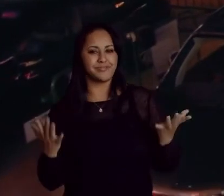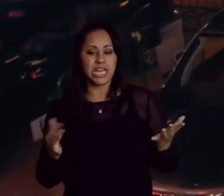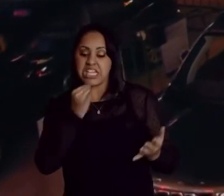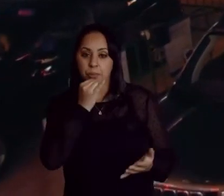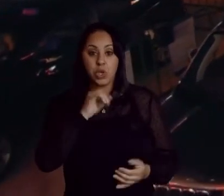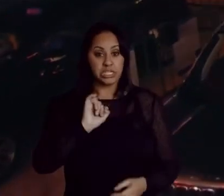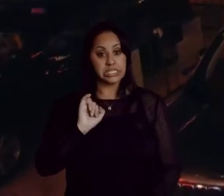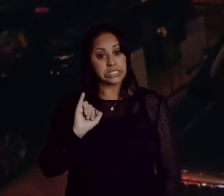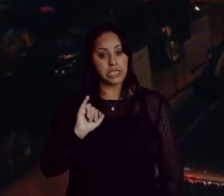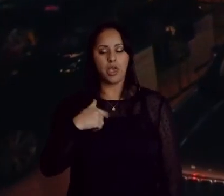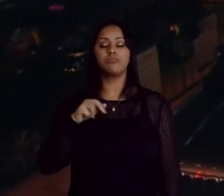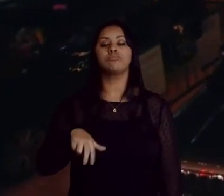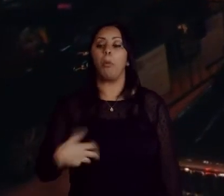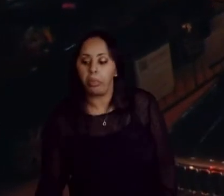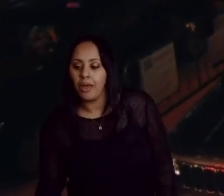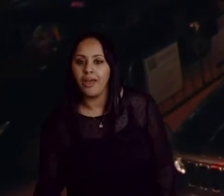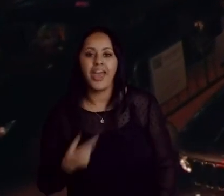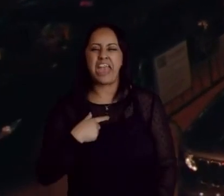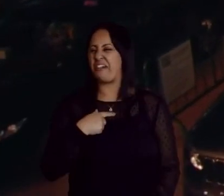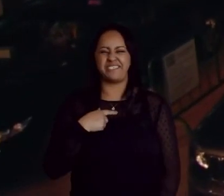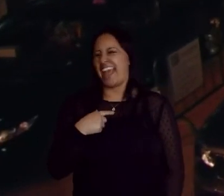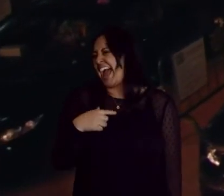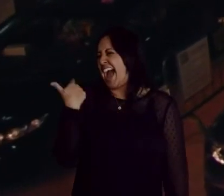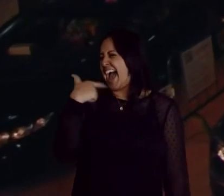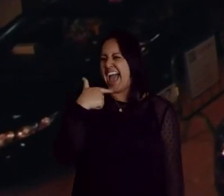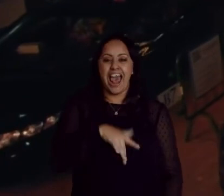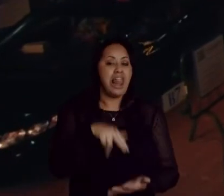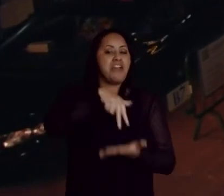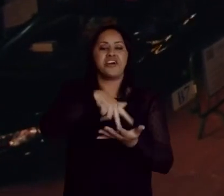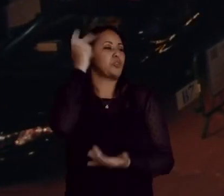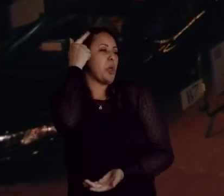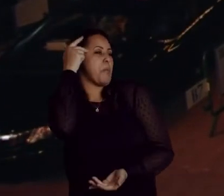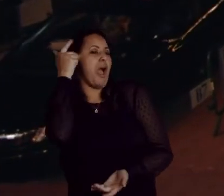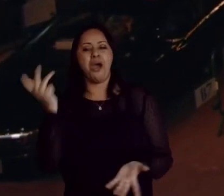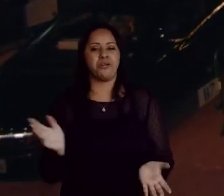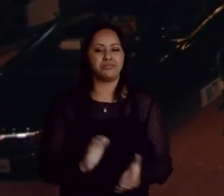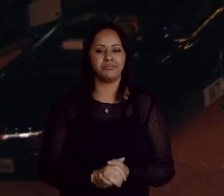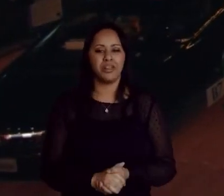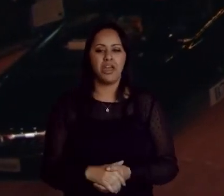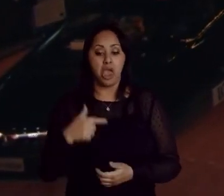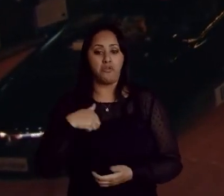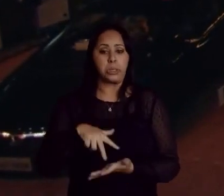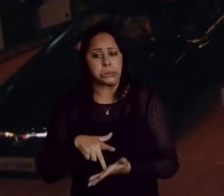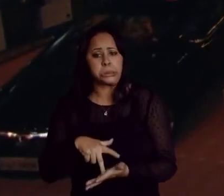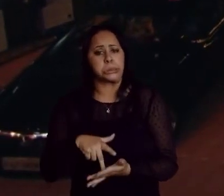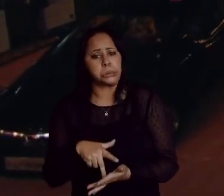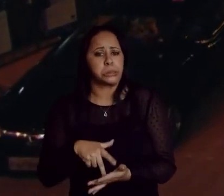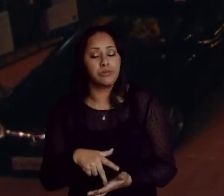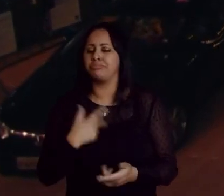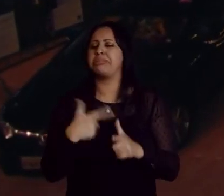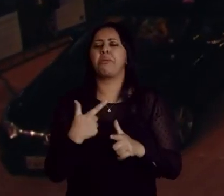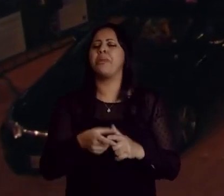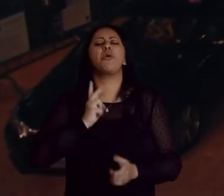tombo aqui na frente, eu faço de conta que faz parte da pregação, eu levanto e continuo normal. Mesmo que eu esteja mancando, vou deixar vocês rir de mim.